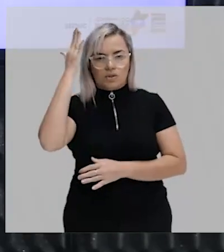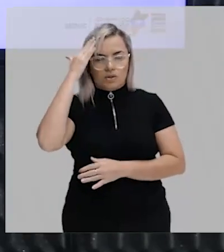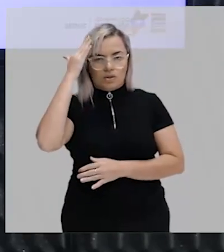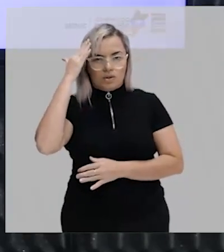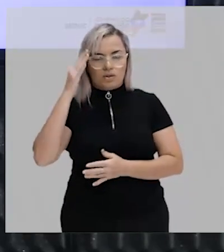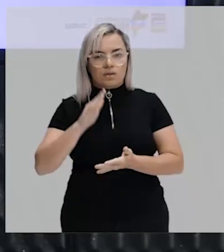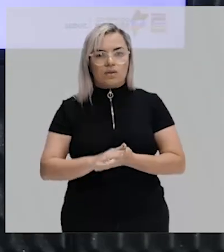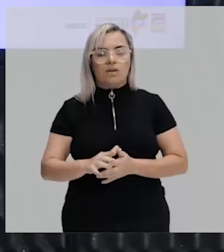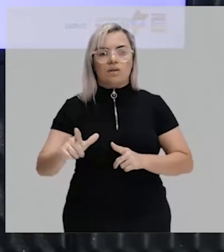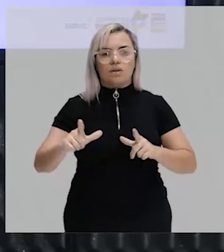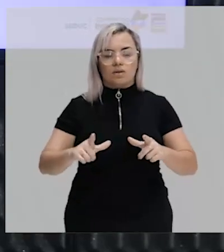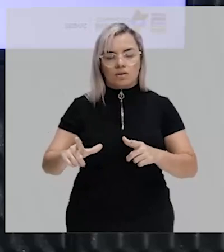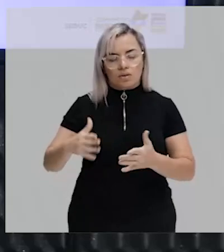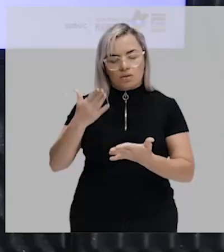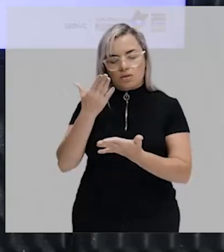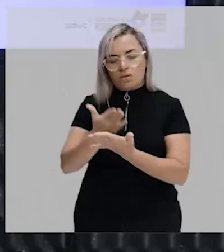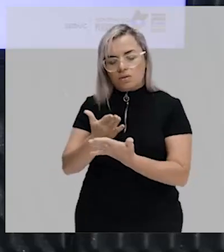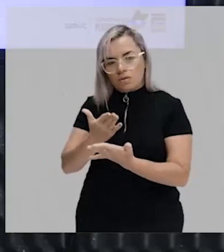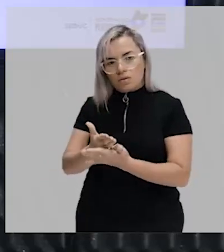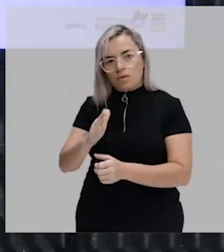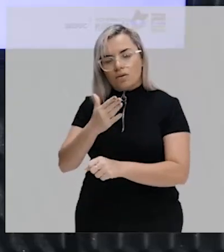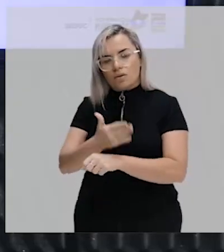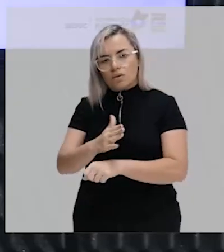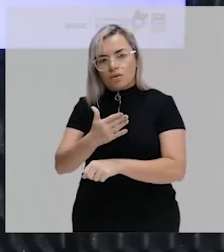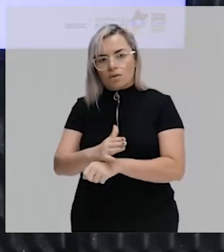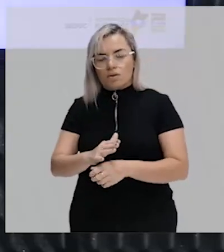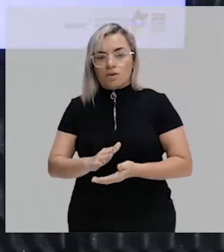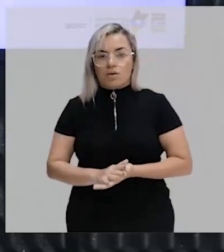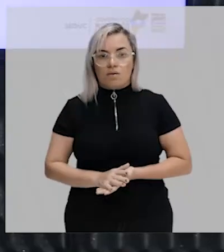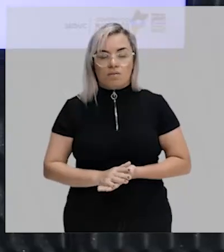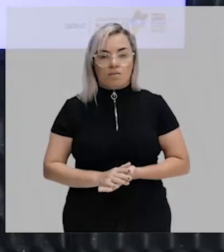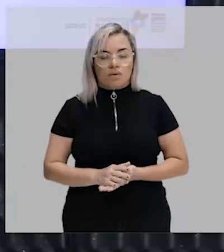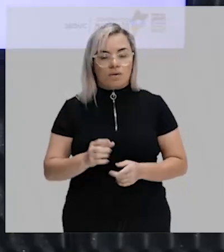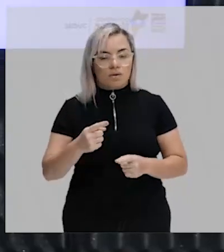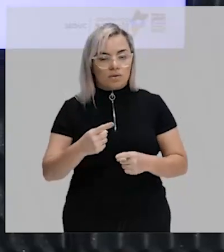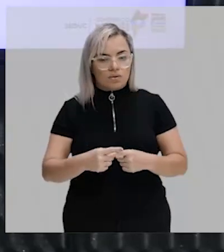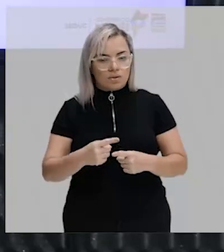compreendidas, trabalhadas, para que você não venha a ter mais